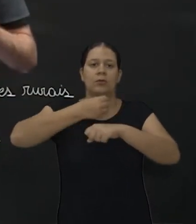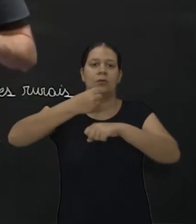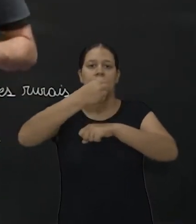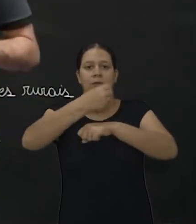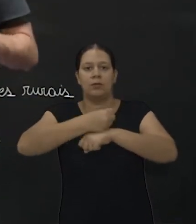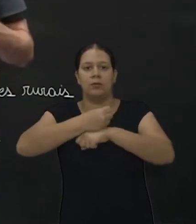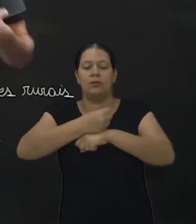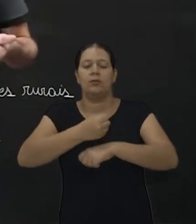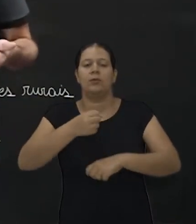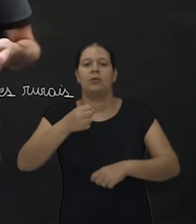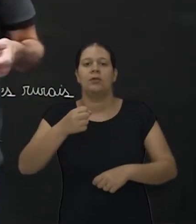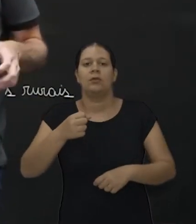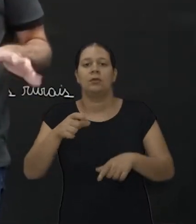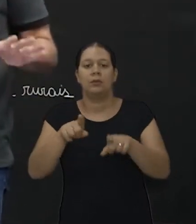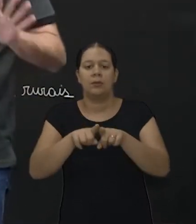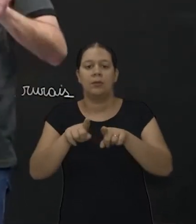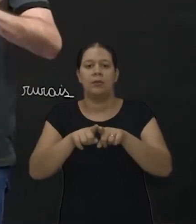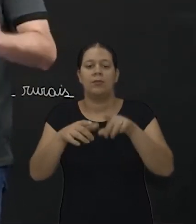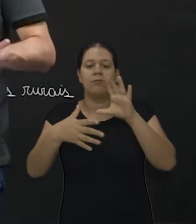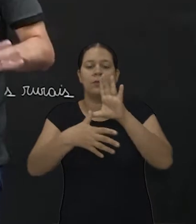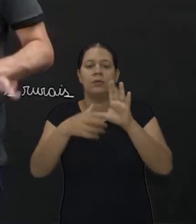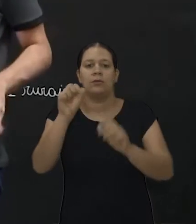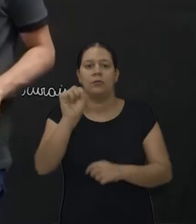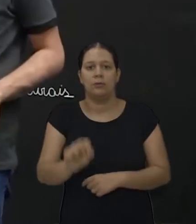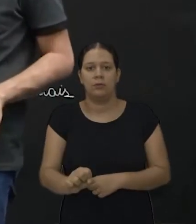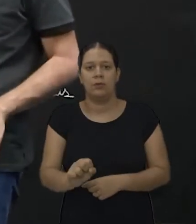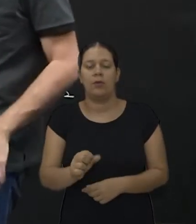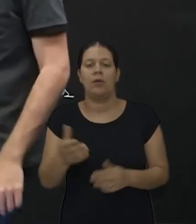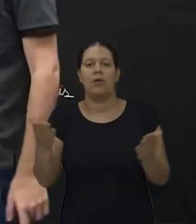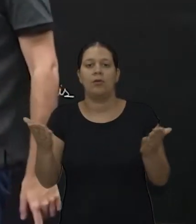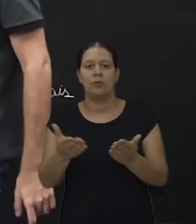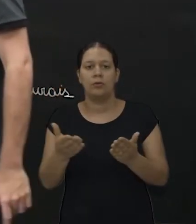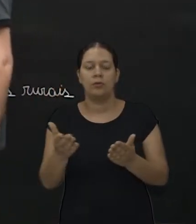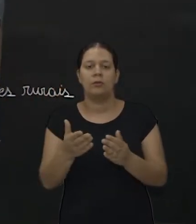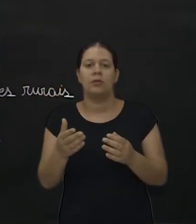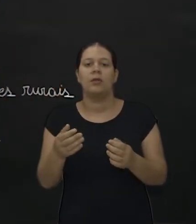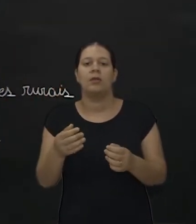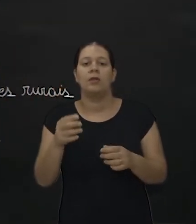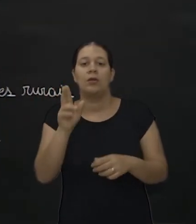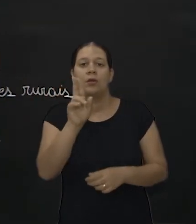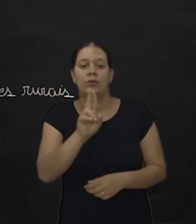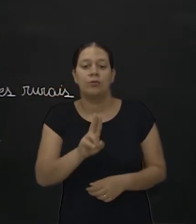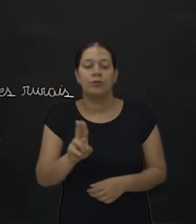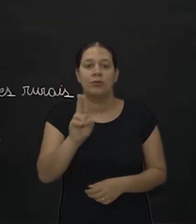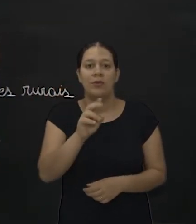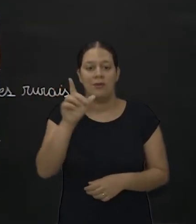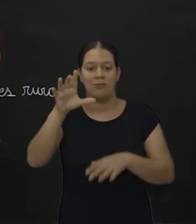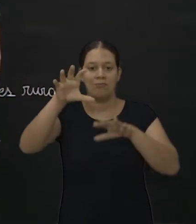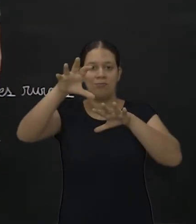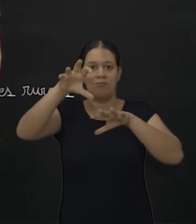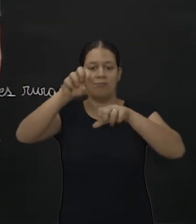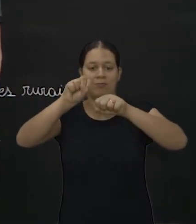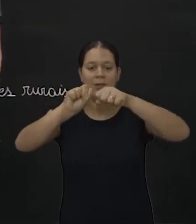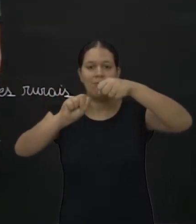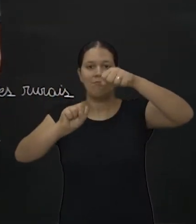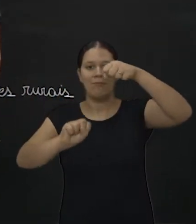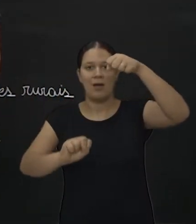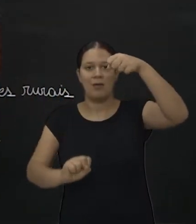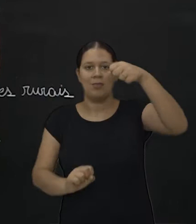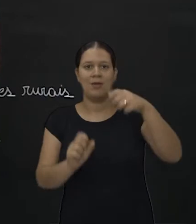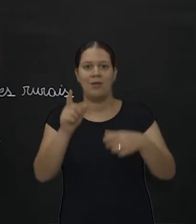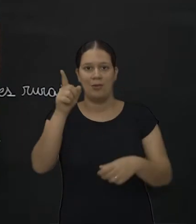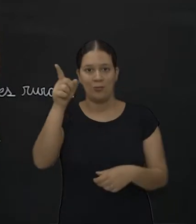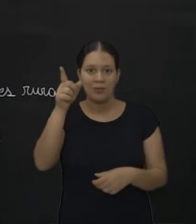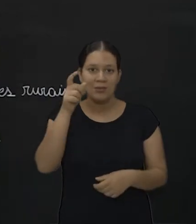Sul, na área que a eles pertencia. Você vai entender melhor quando a gente utilizar esse mapa aqui, que agora eu quero que você olhe com